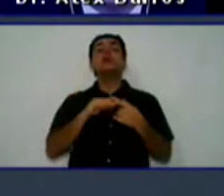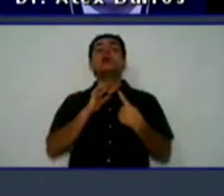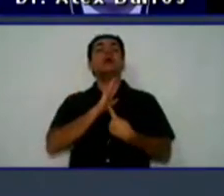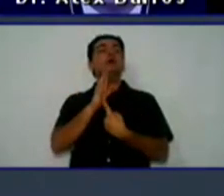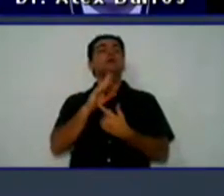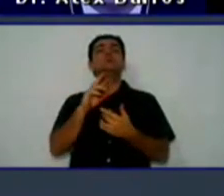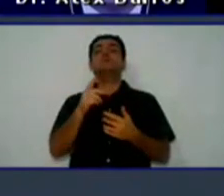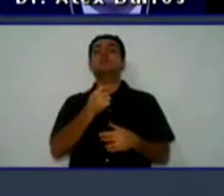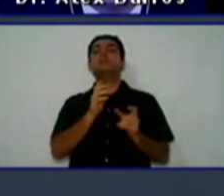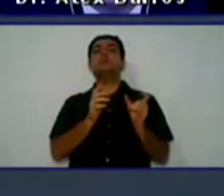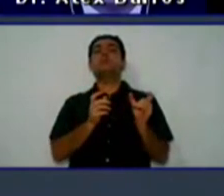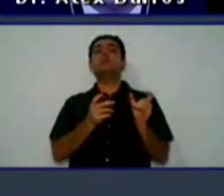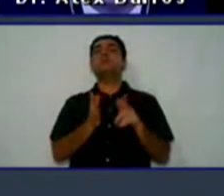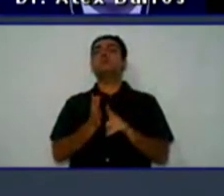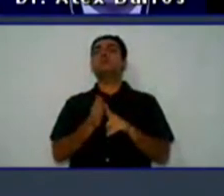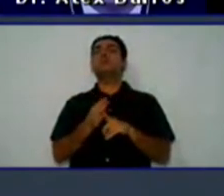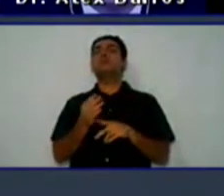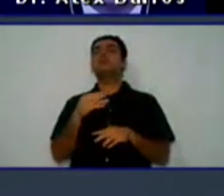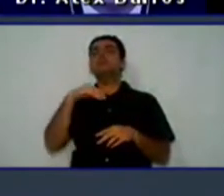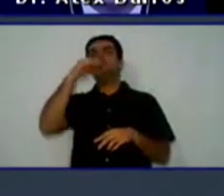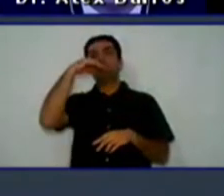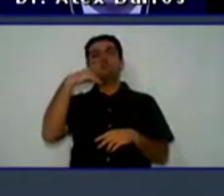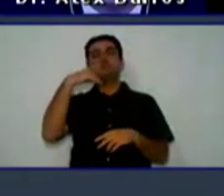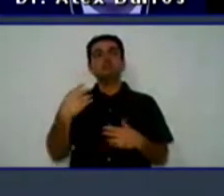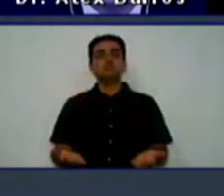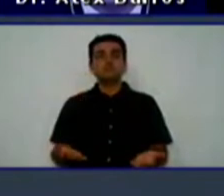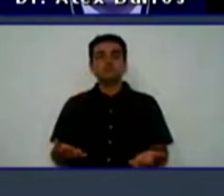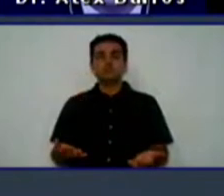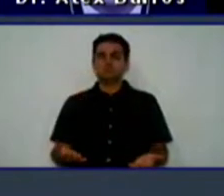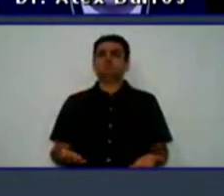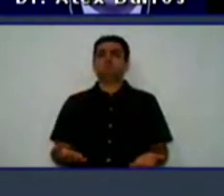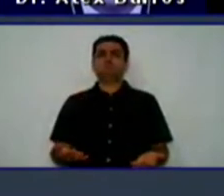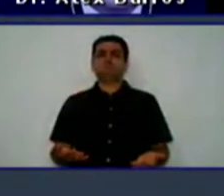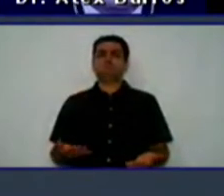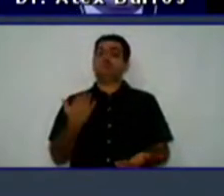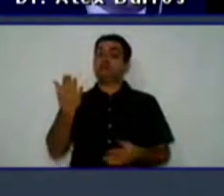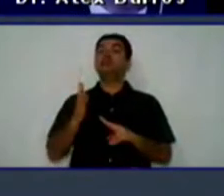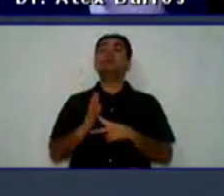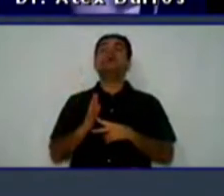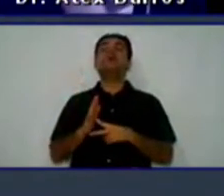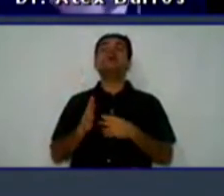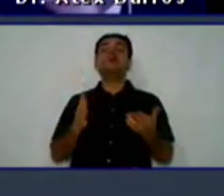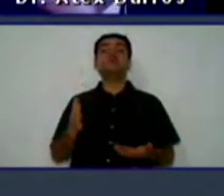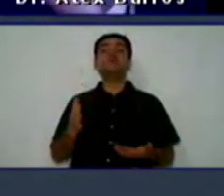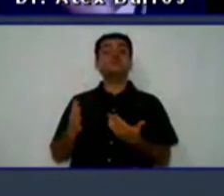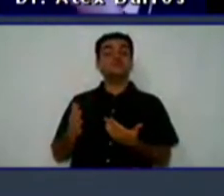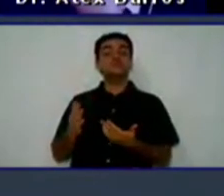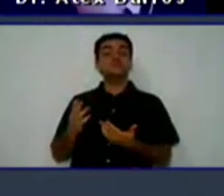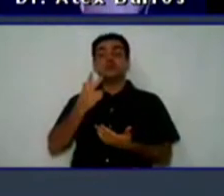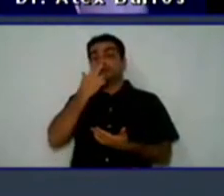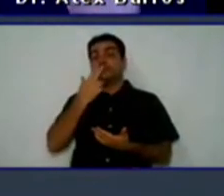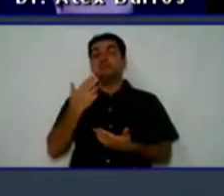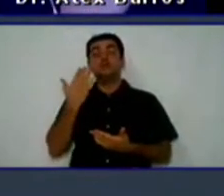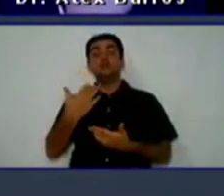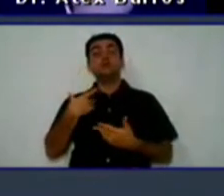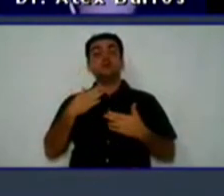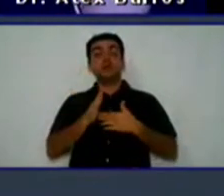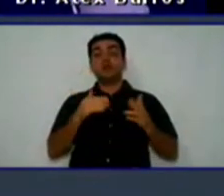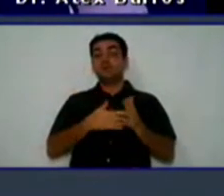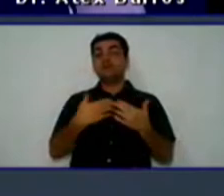de um recibo. No mais, o partido, isso também é importante, presidente, o partido se limitou